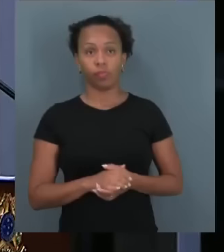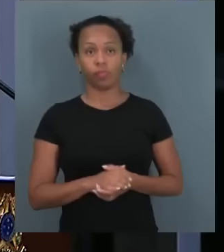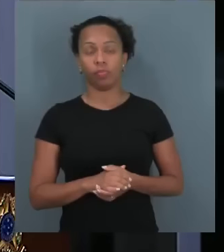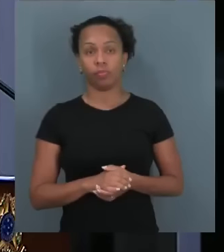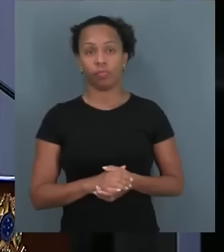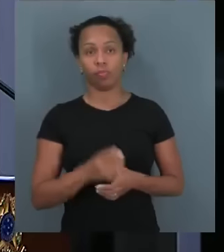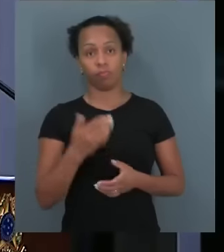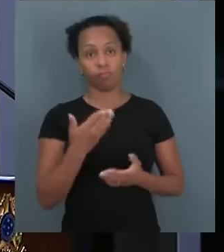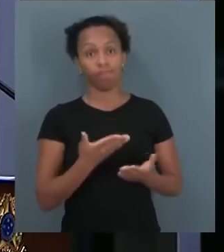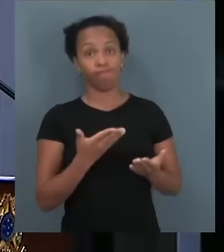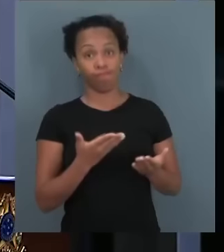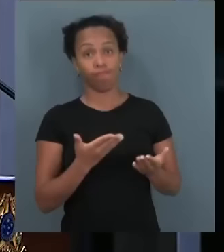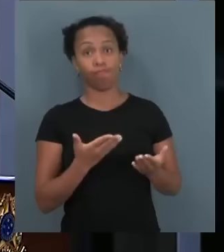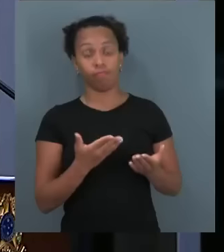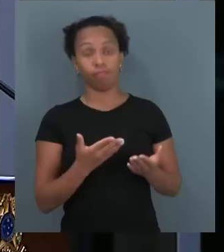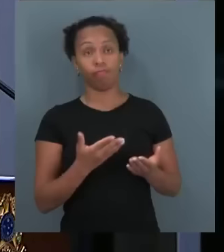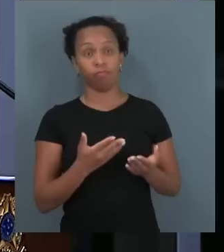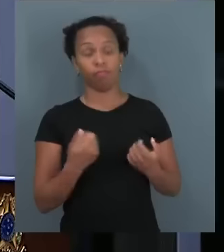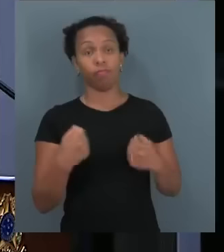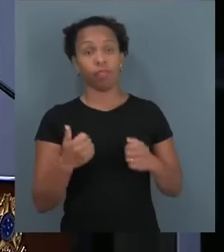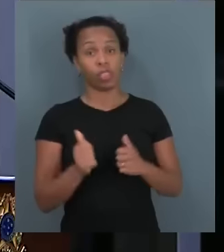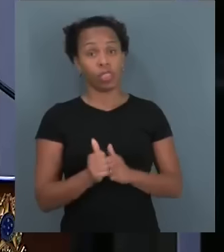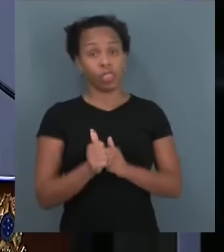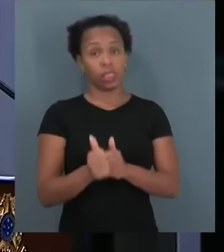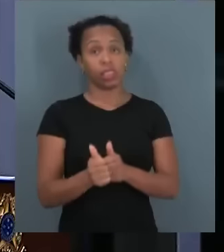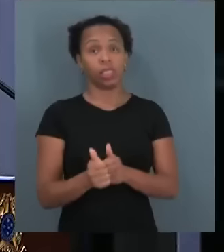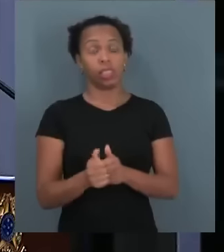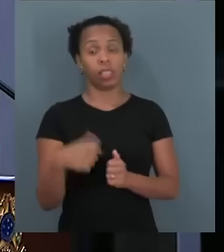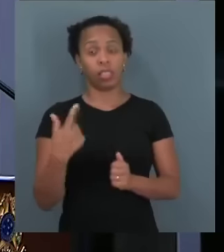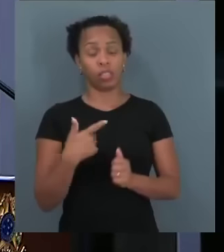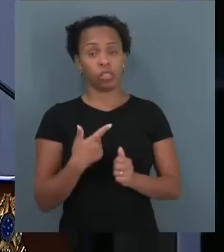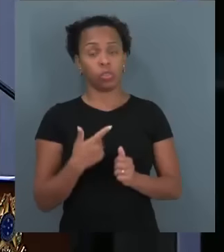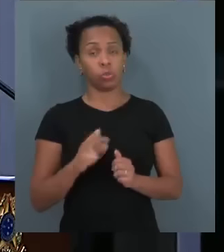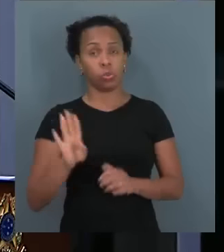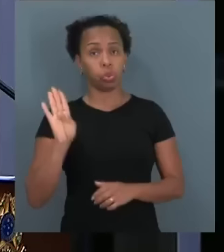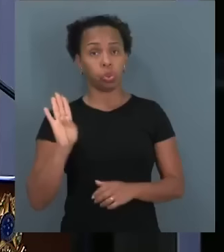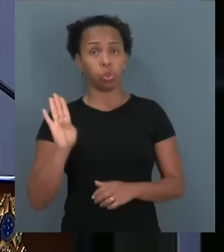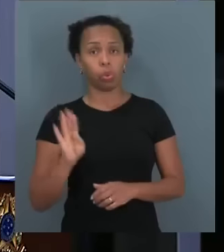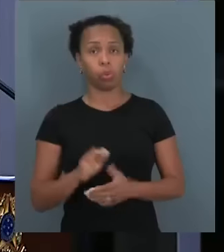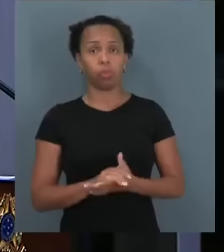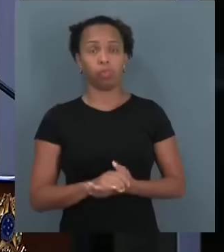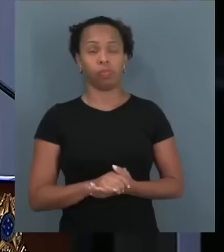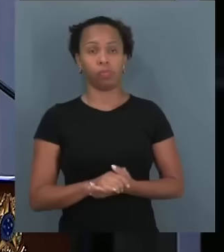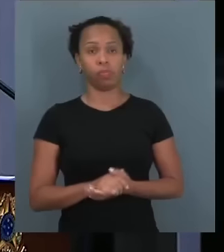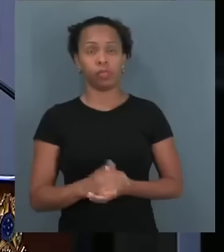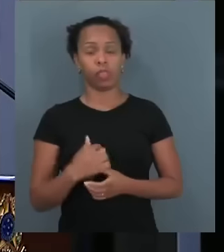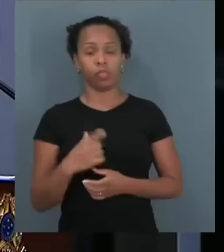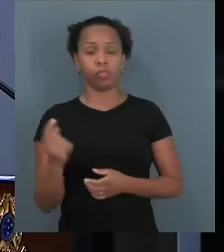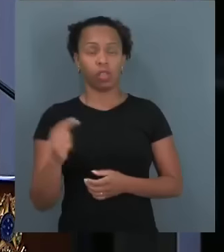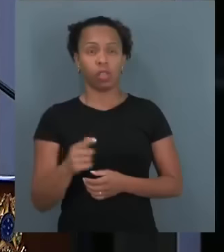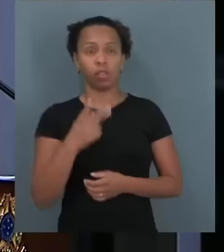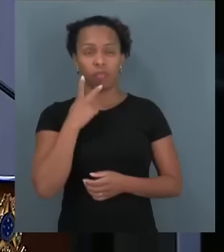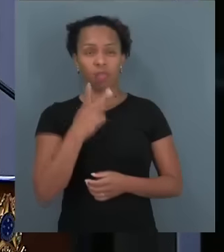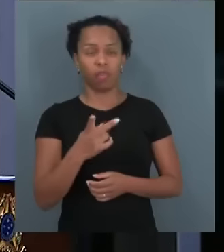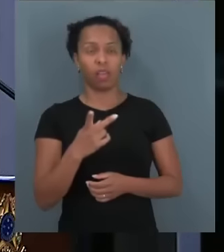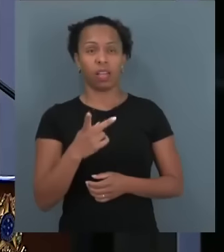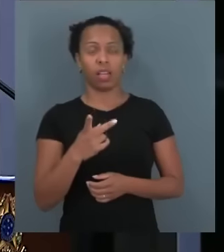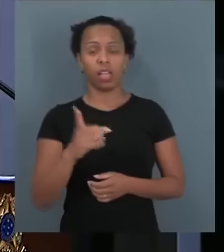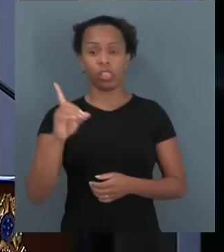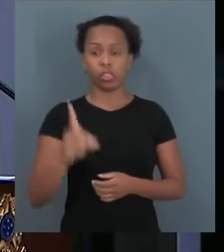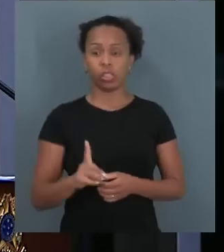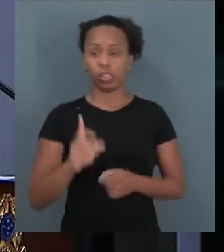Está aqui, que a gente tem que seguir. A gente jurou. Eu venho aqui falar em dignidade